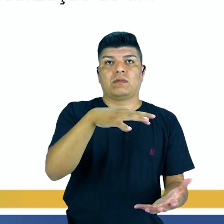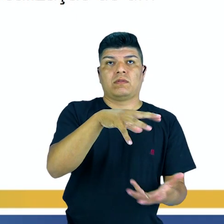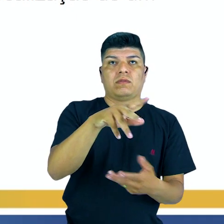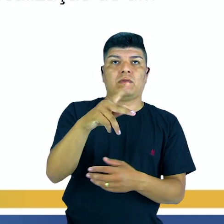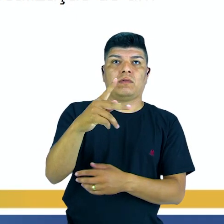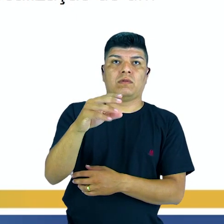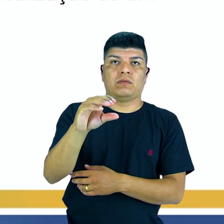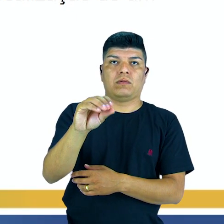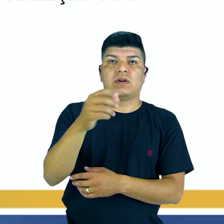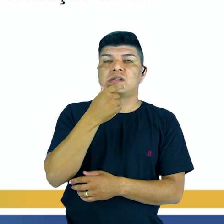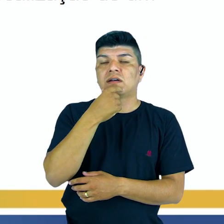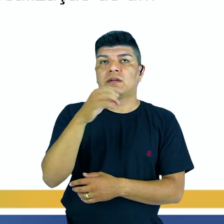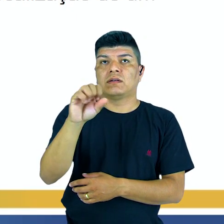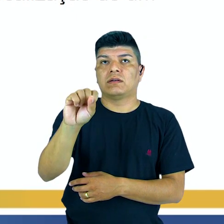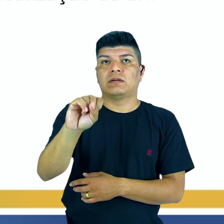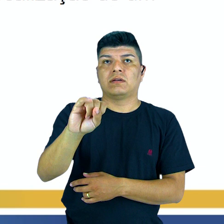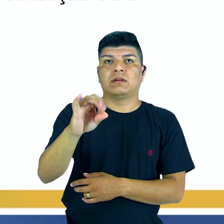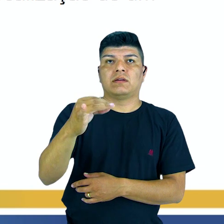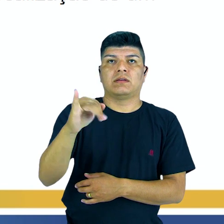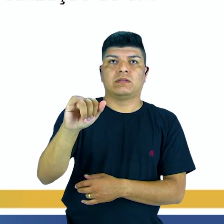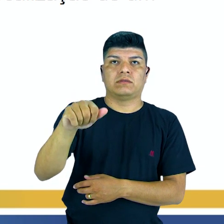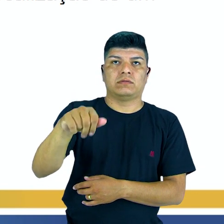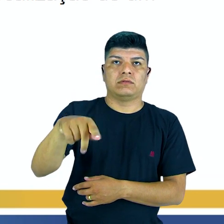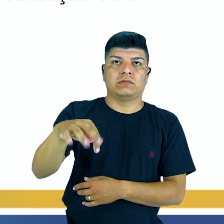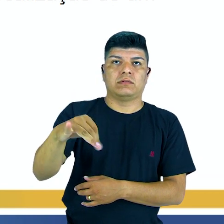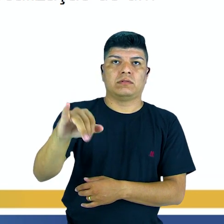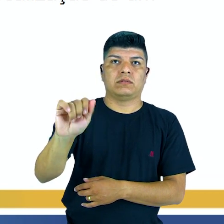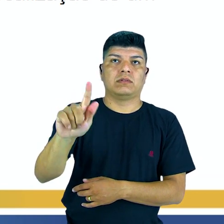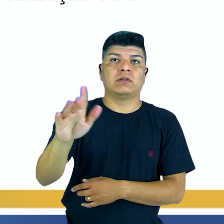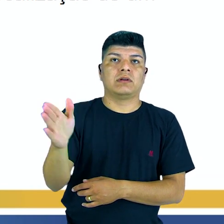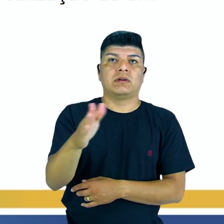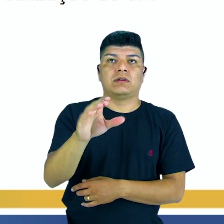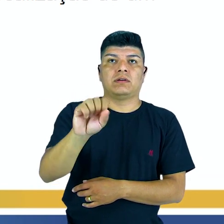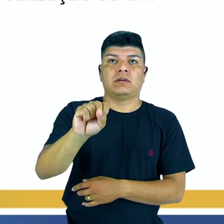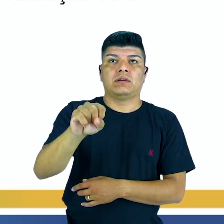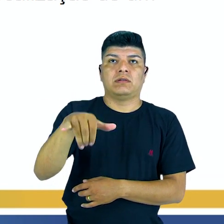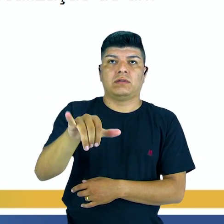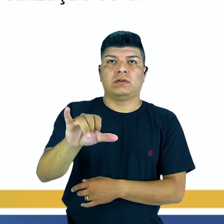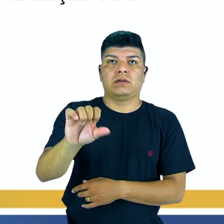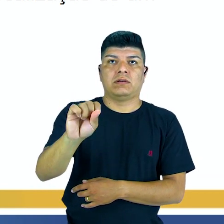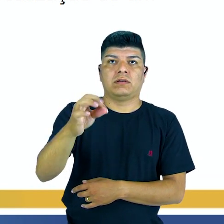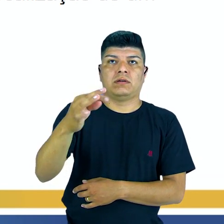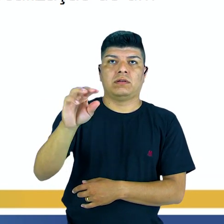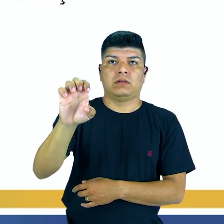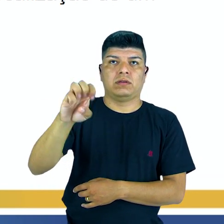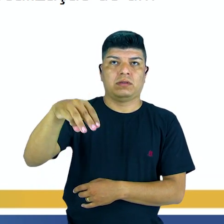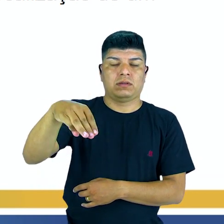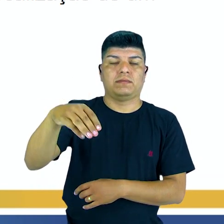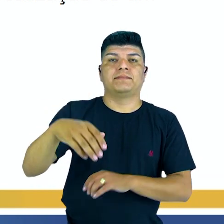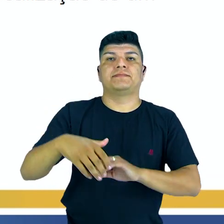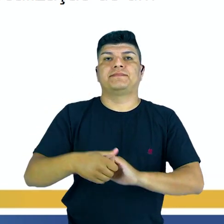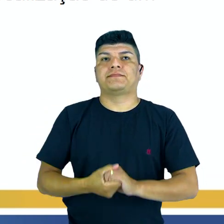Position System, né? Pro português seria SIG, né? Sistema de Posicionamento Global, tá?